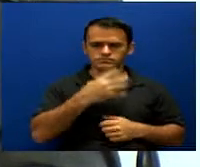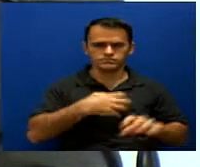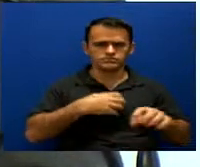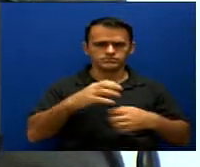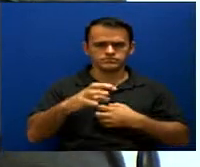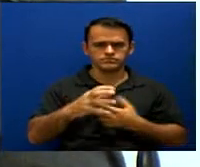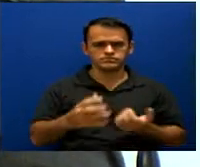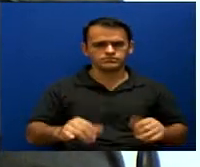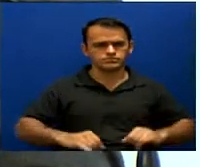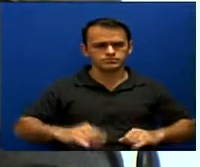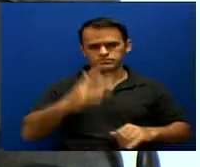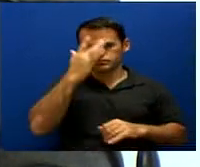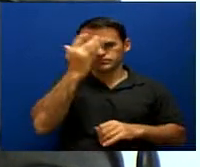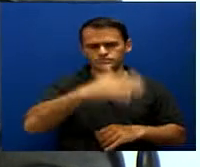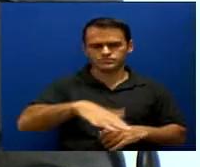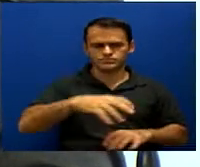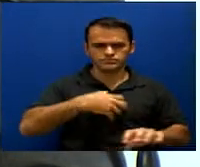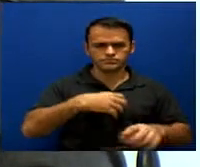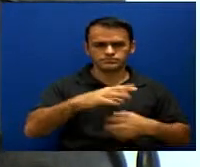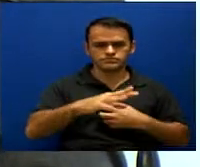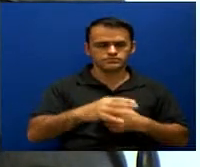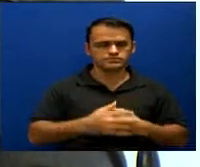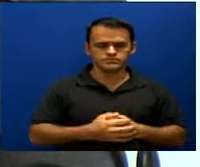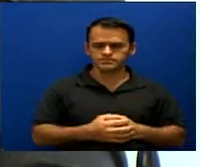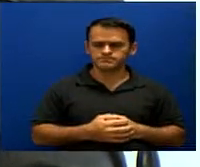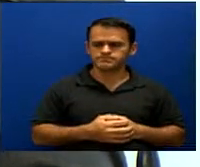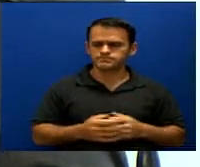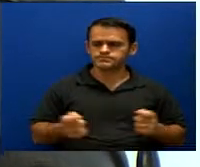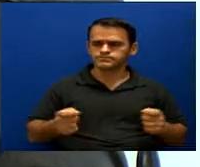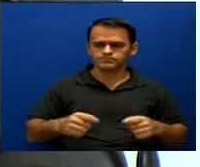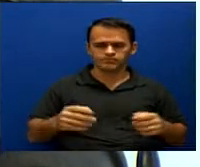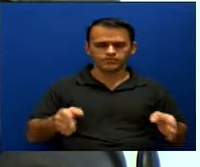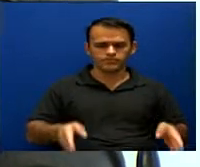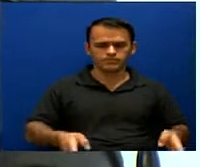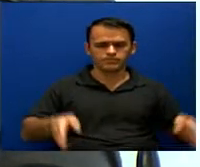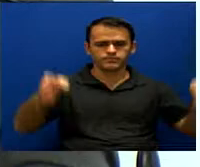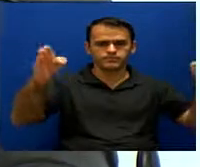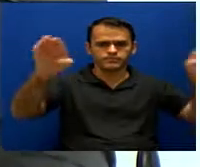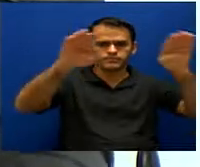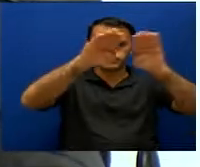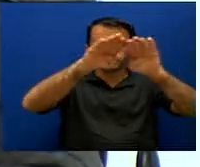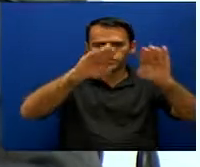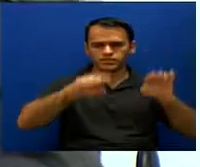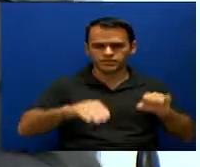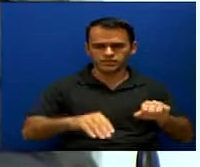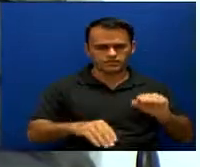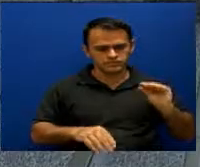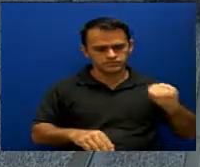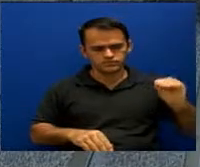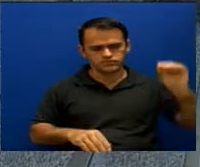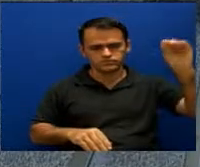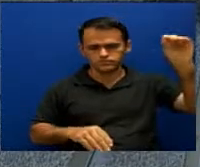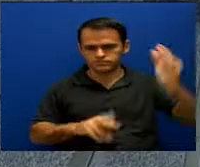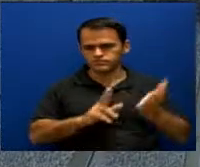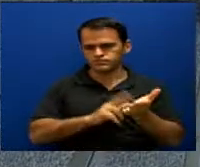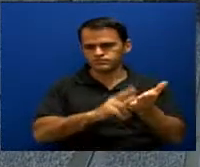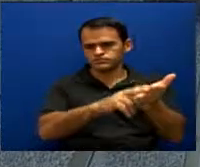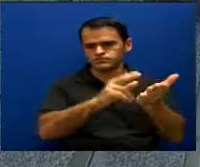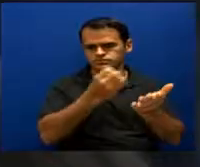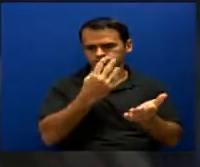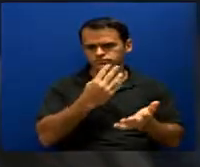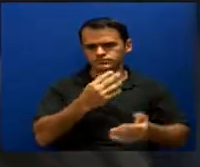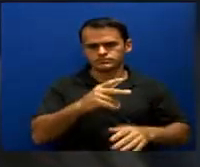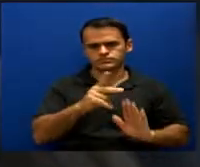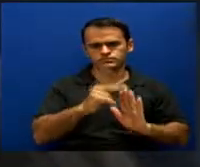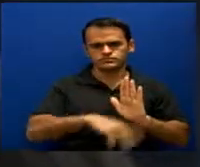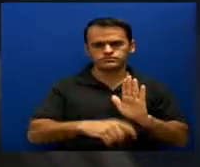pessoas postais aí em dificuldades comunitárias nos bairros onde não tem o acesso à correspondência. Ah, isso é bom. O projeto é sensacional,